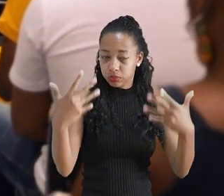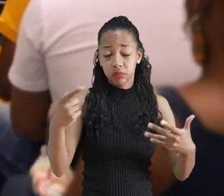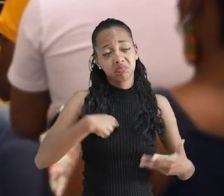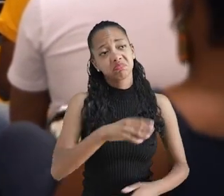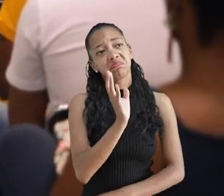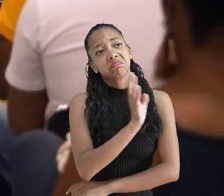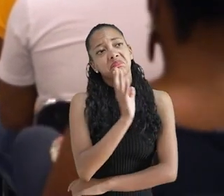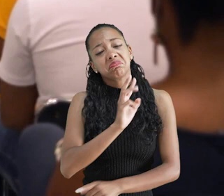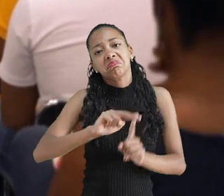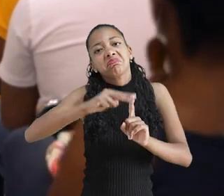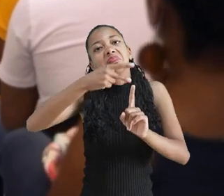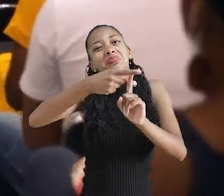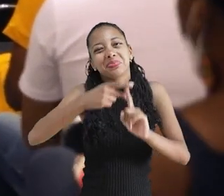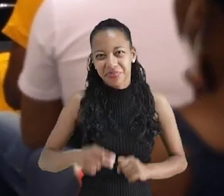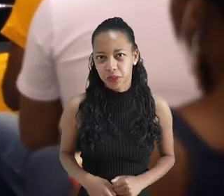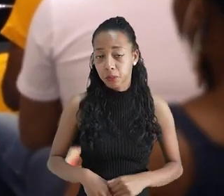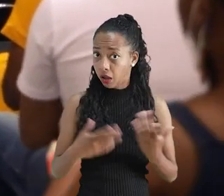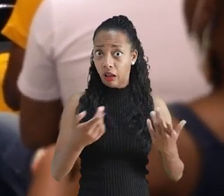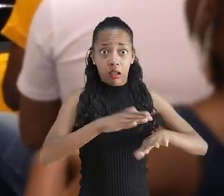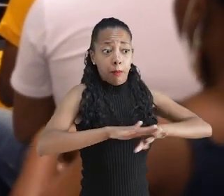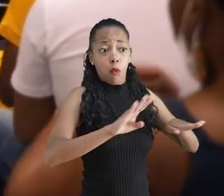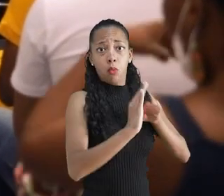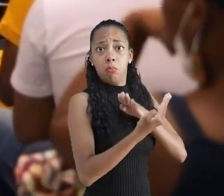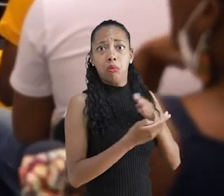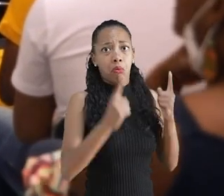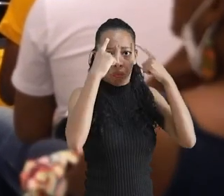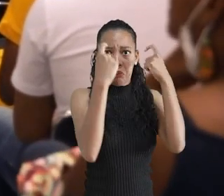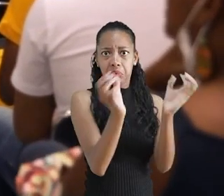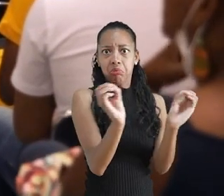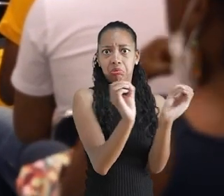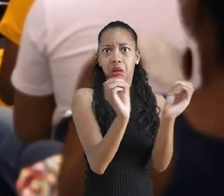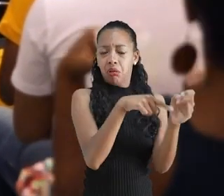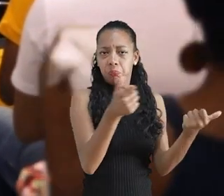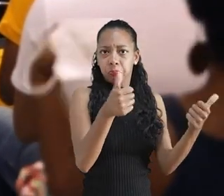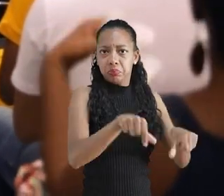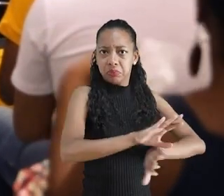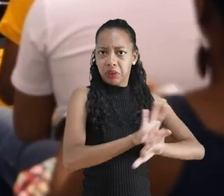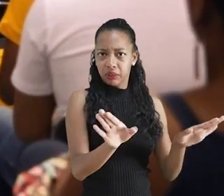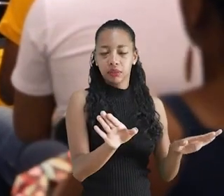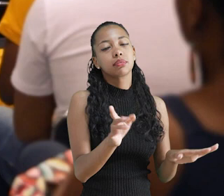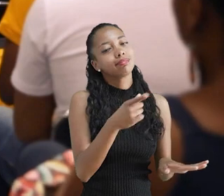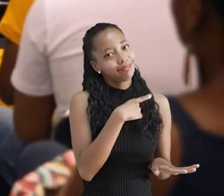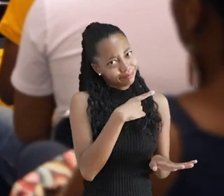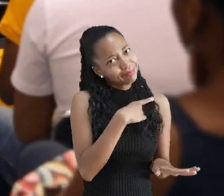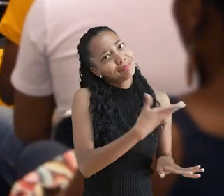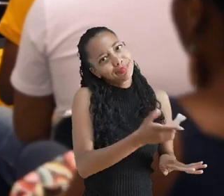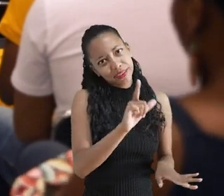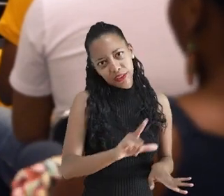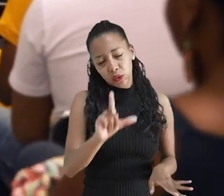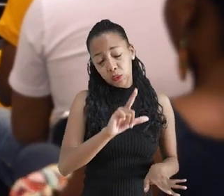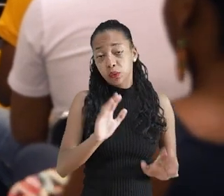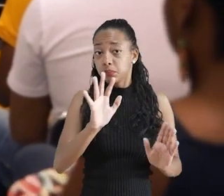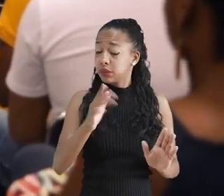Firme Não Acabou todo lugar tem gente né eu moro na terra firme lá mais de 30 anos